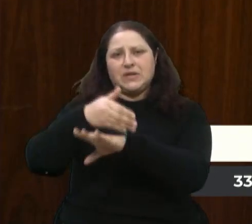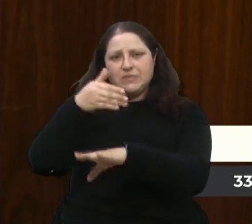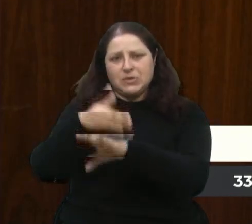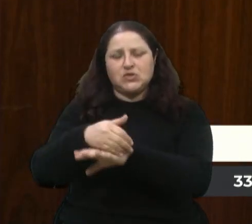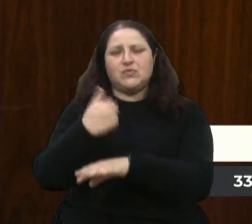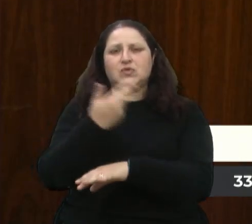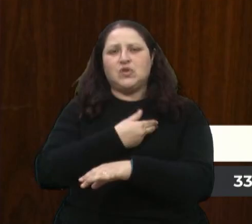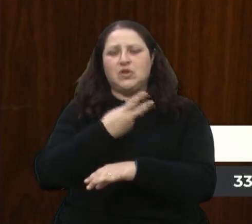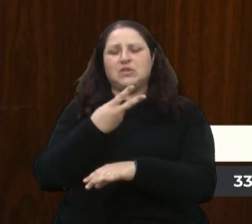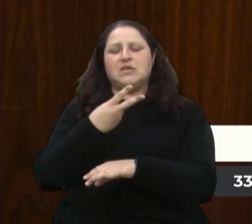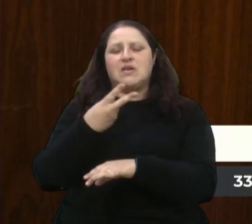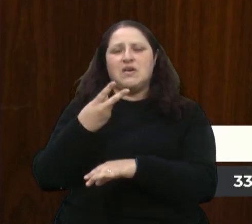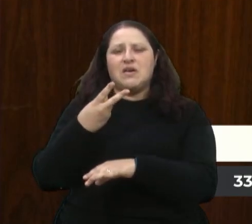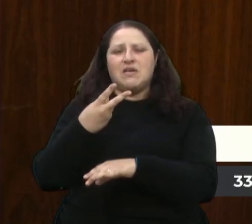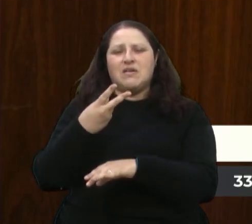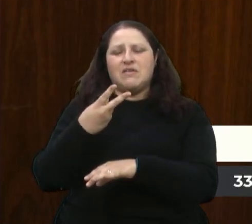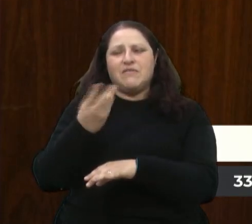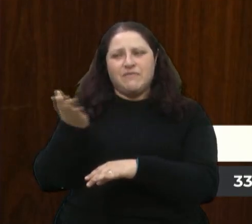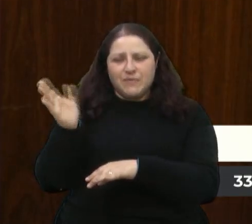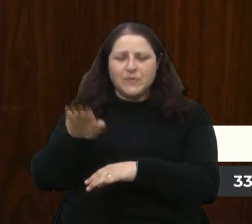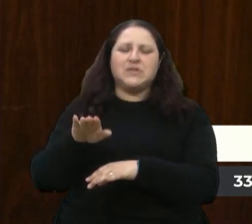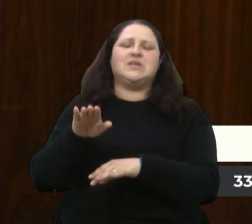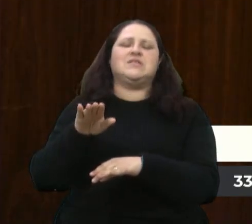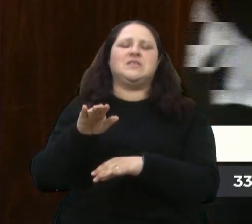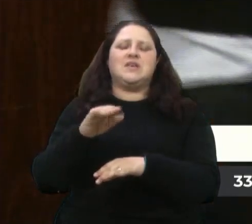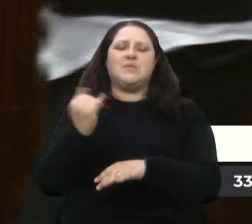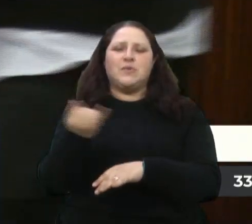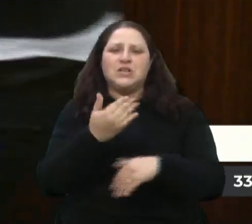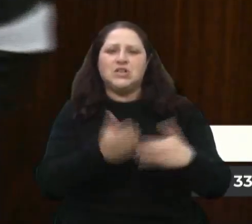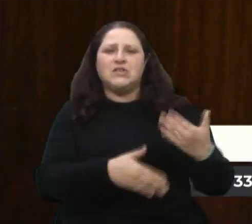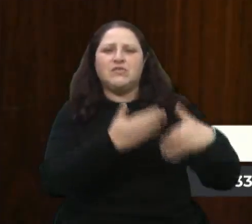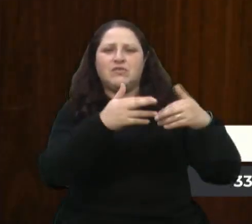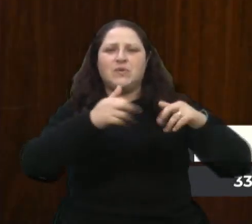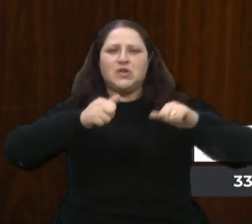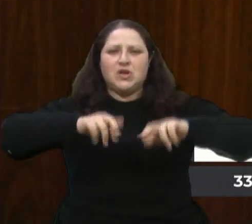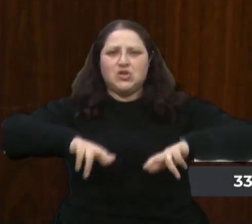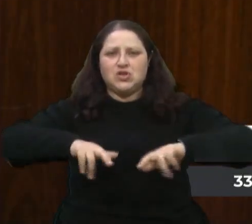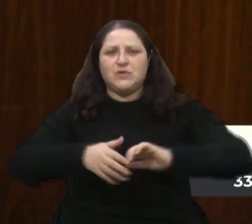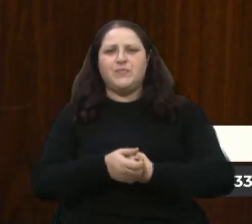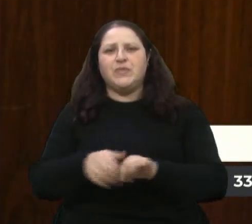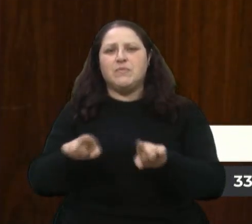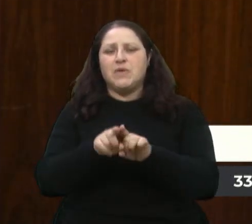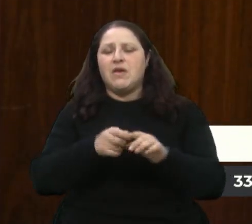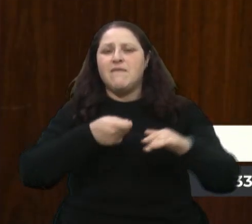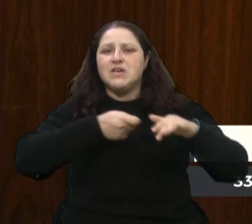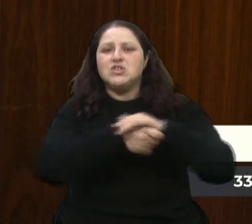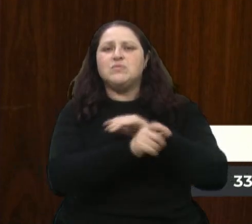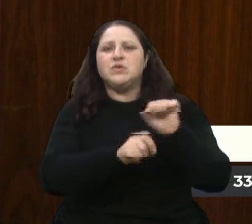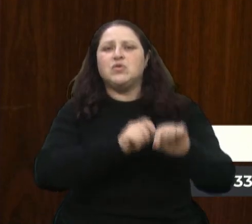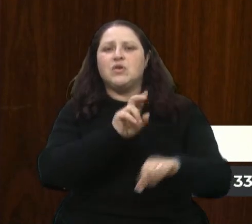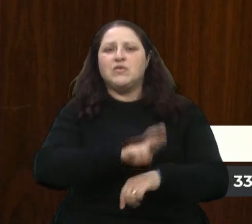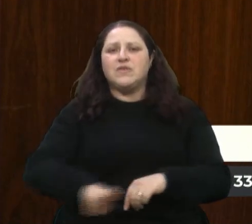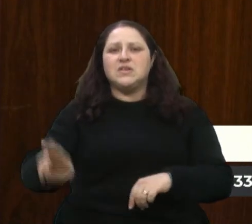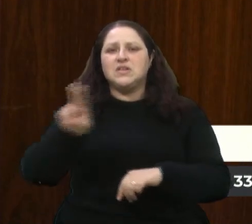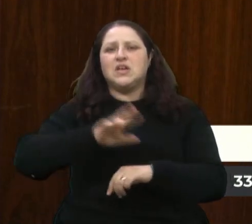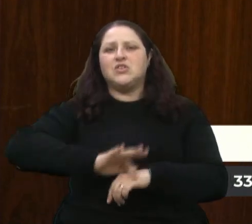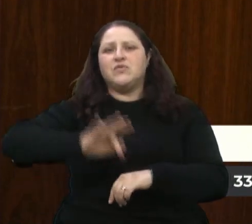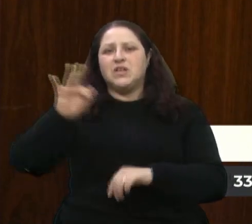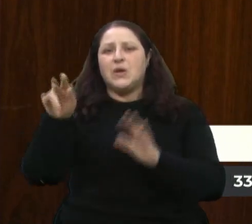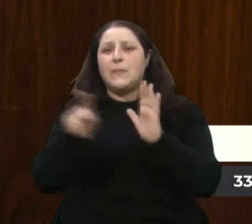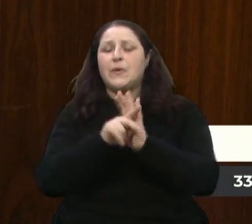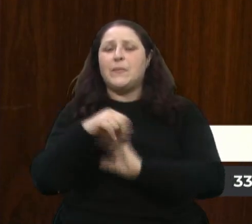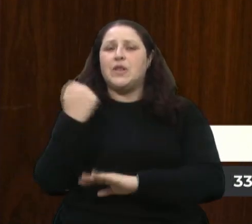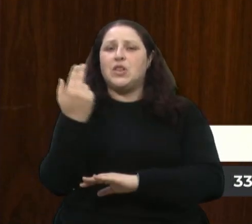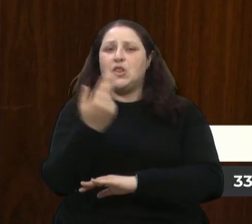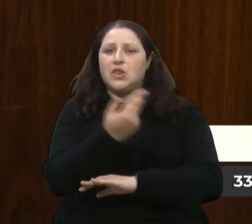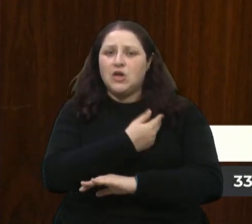gente vai trazer esse importante desenvolvimento para a nossa região e um investimento numa universidade federal, que é algo que é nosso e